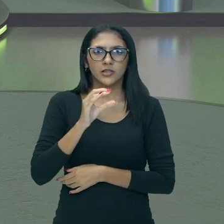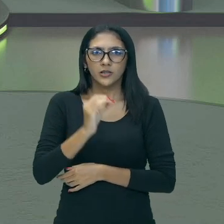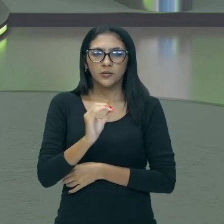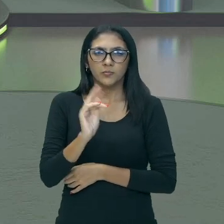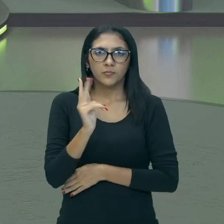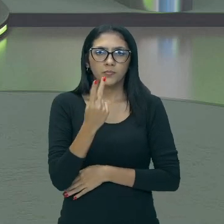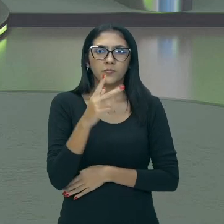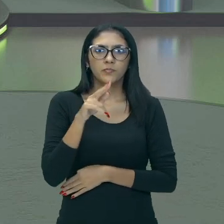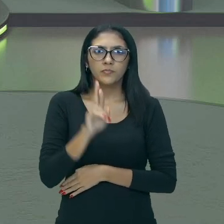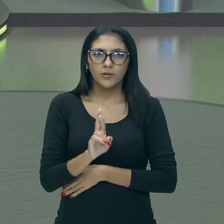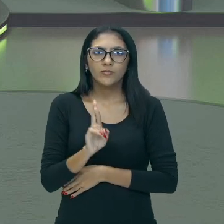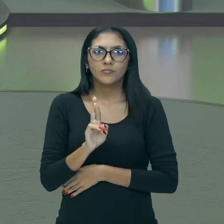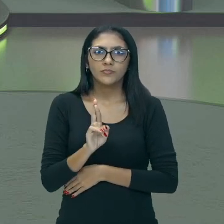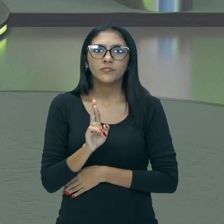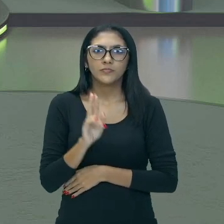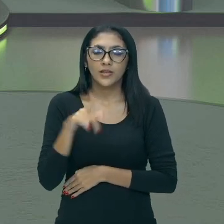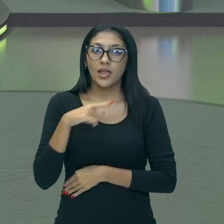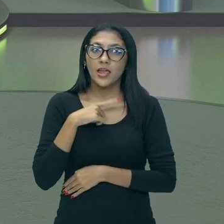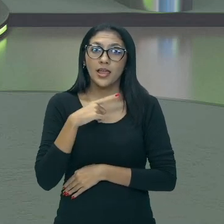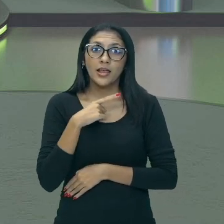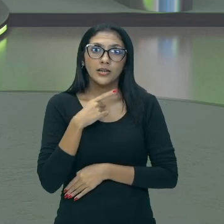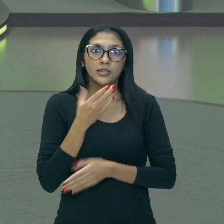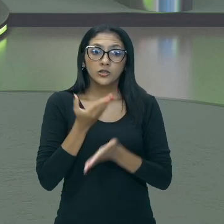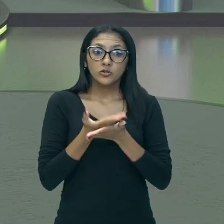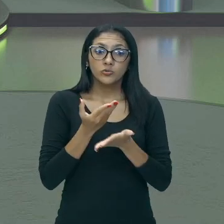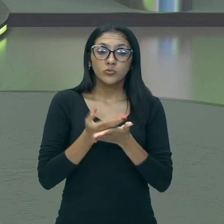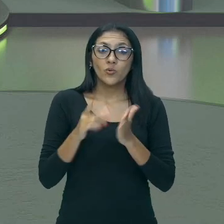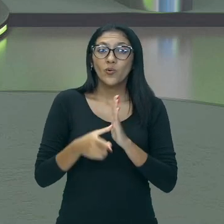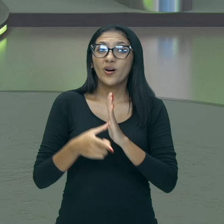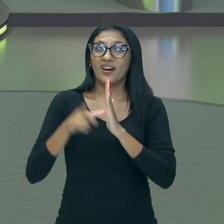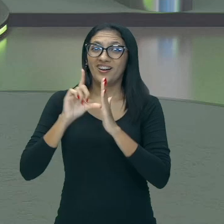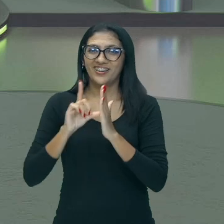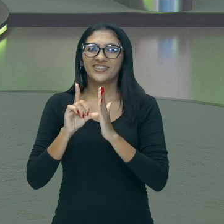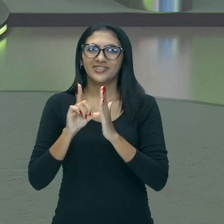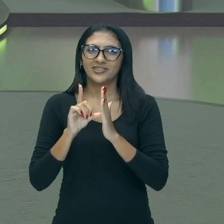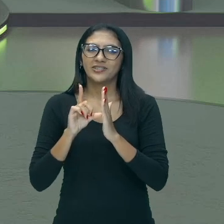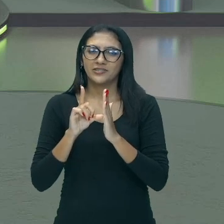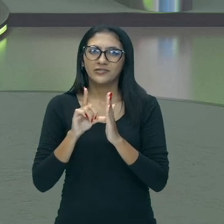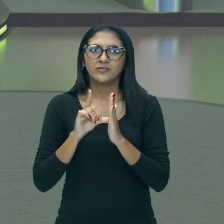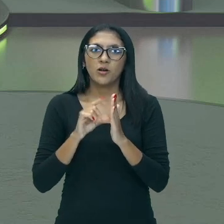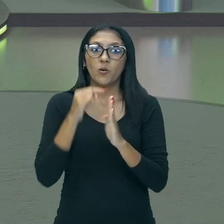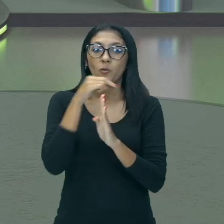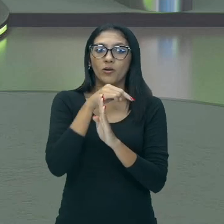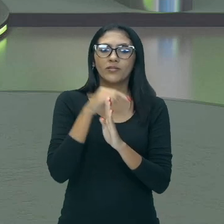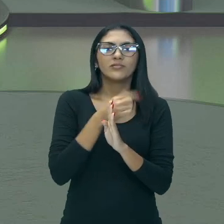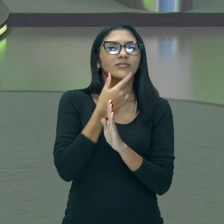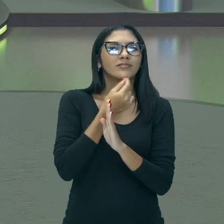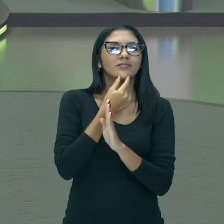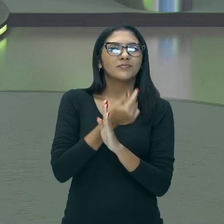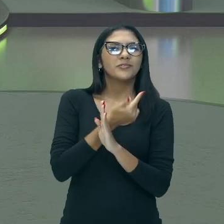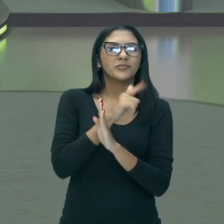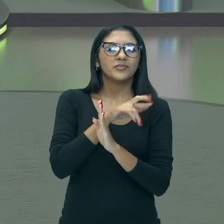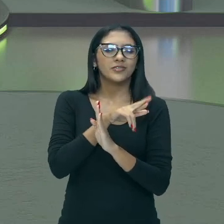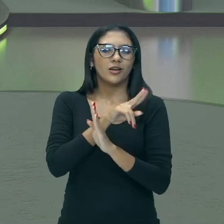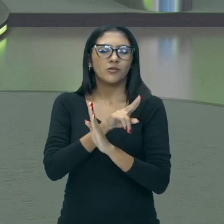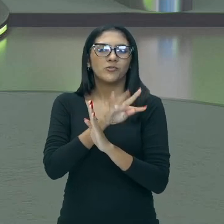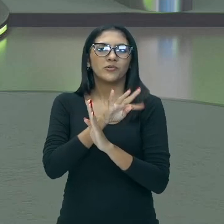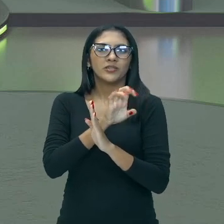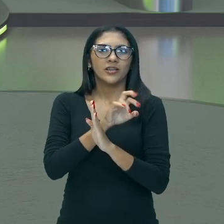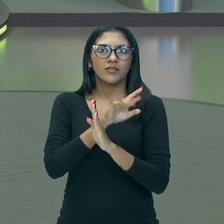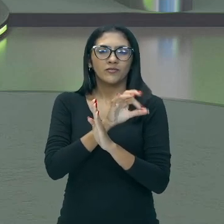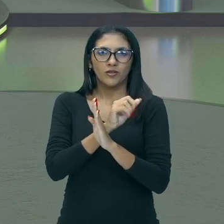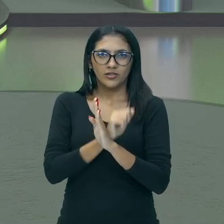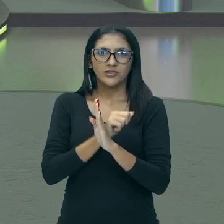que Bohr foi aluno de mestrado, né, de Rutherford. E ele traz o seguinte: os elétrons se movimentam em